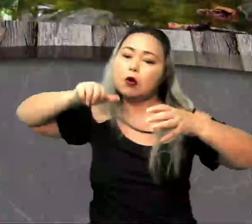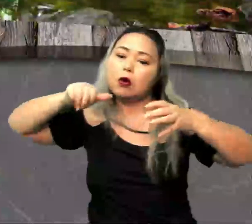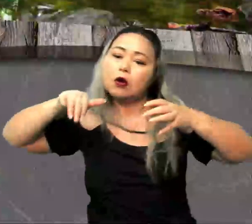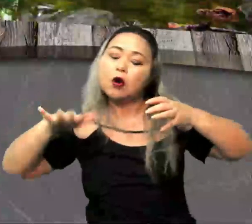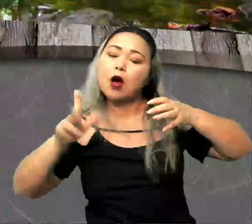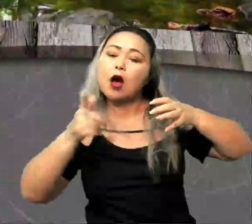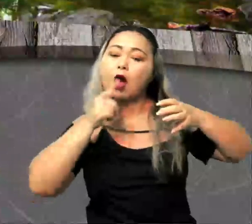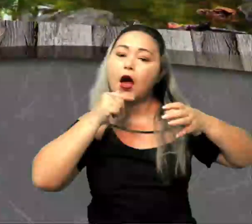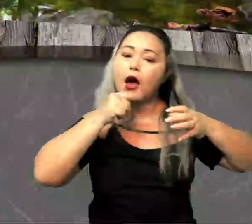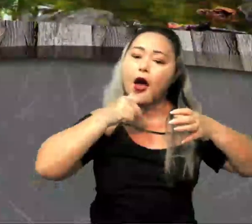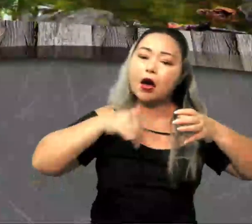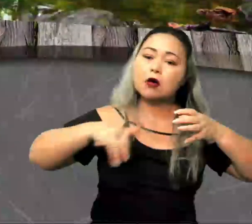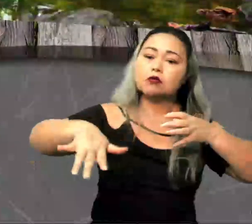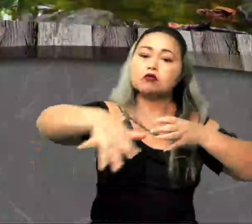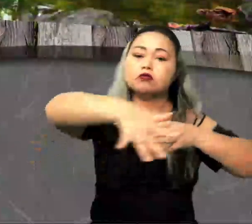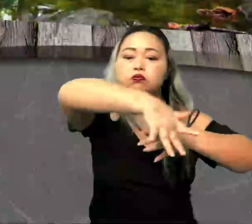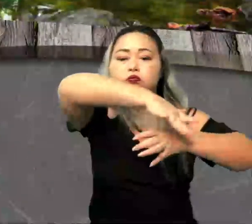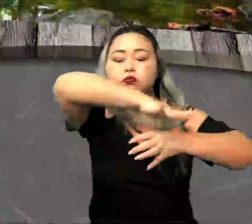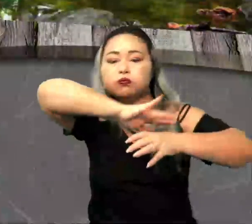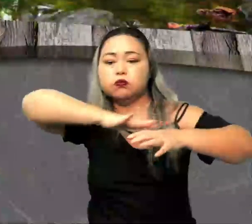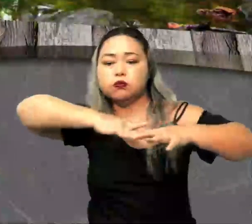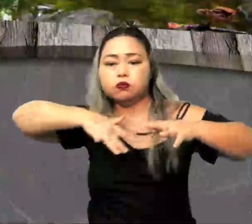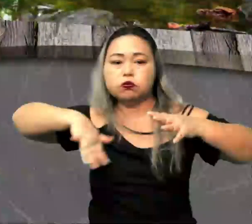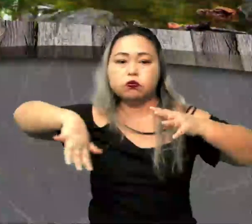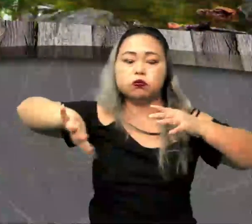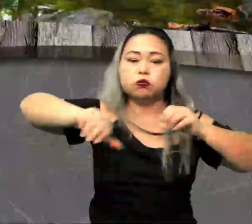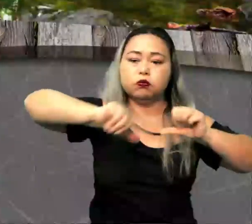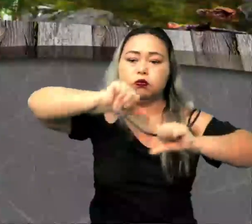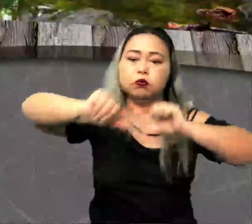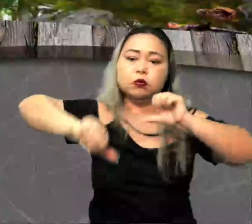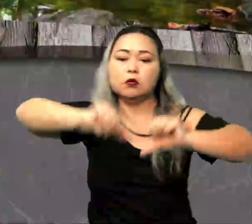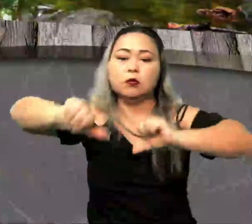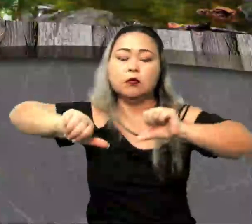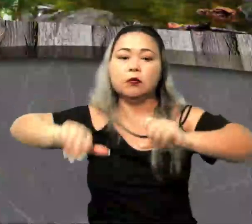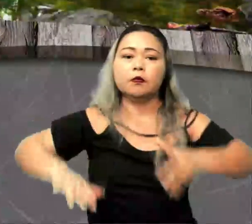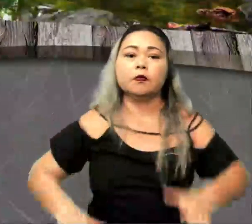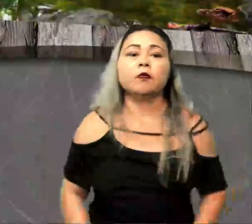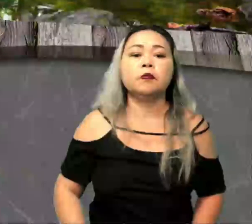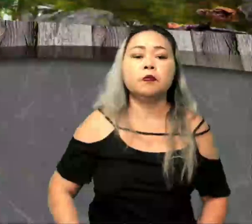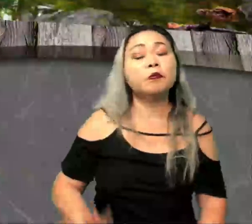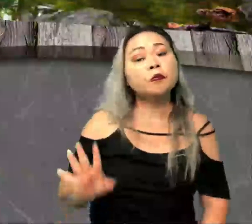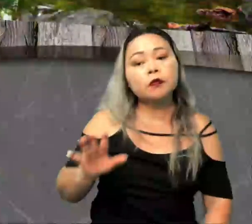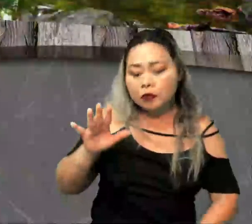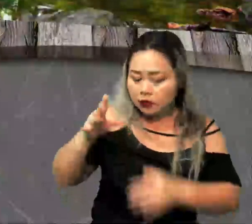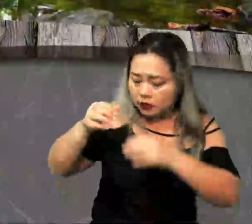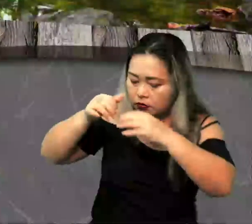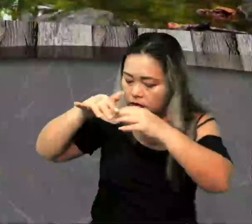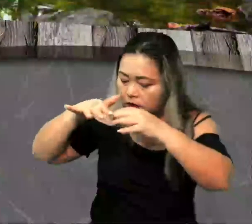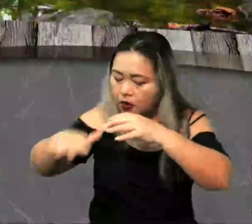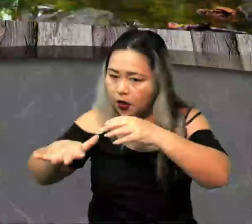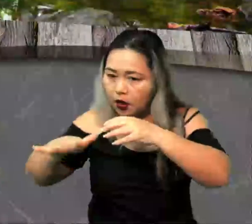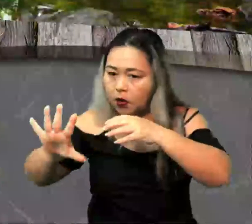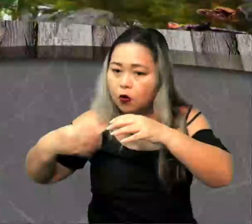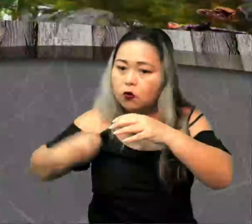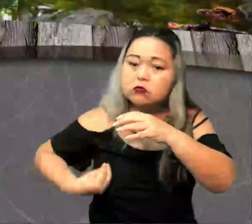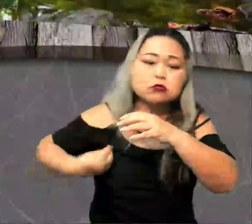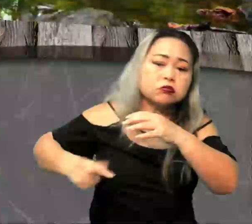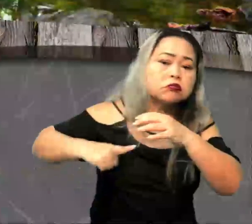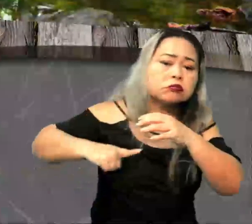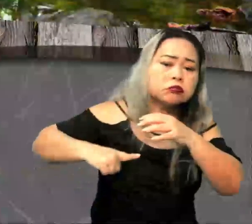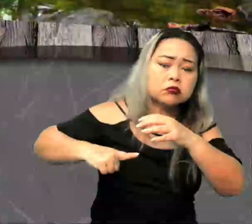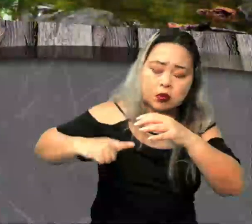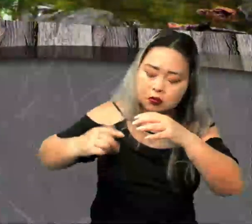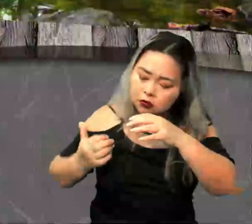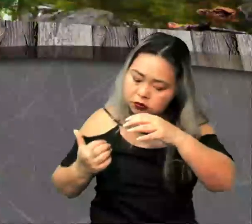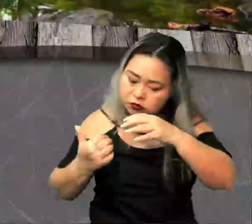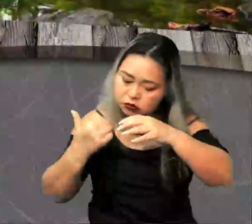crosta terrestre, tá? Que estava sofrendo grandes transformações. Então, esses organismos estavam presentes no início, e